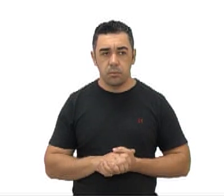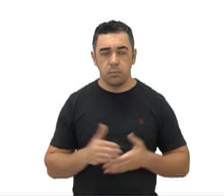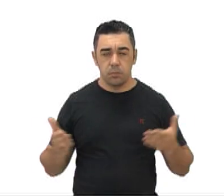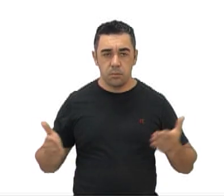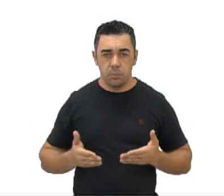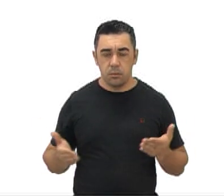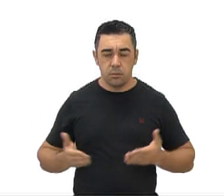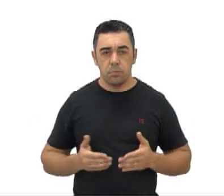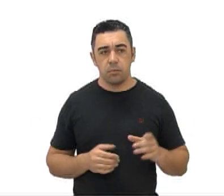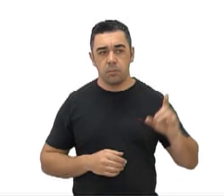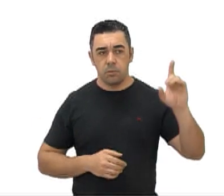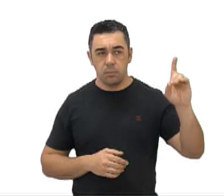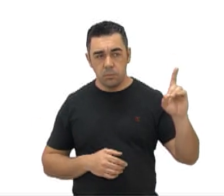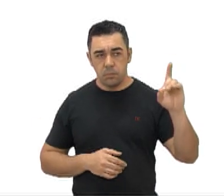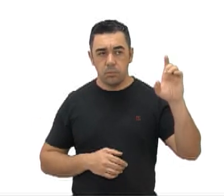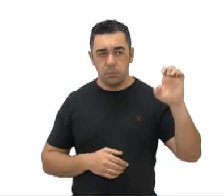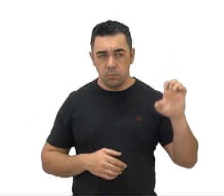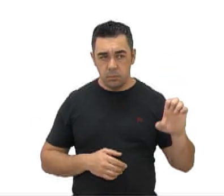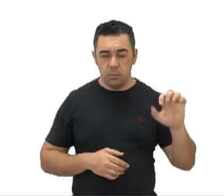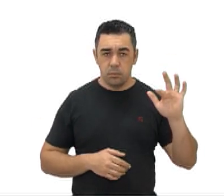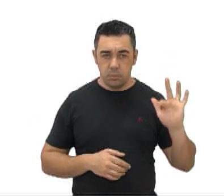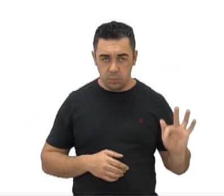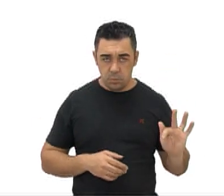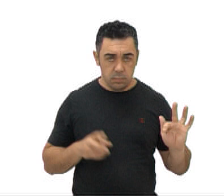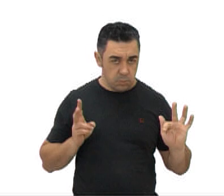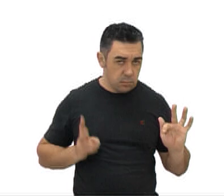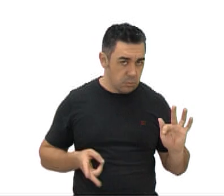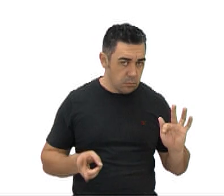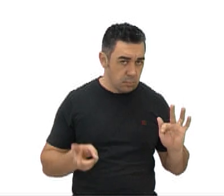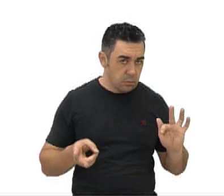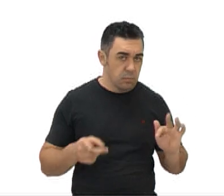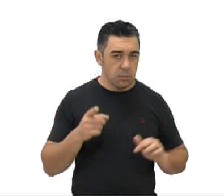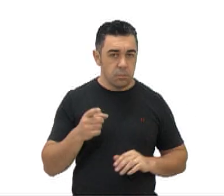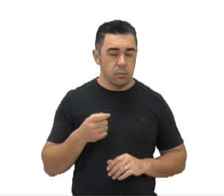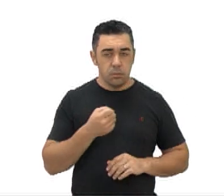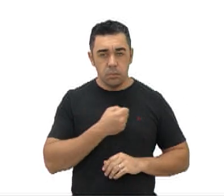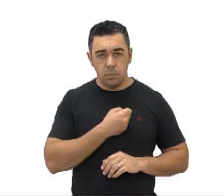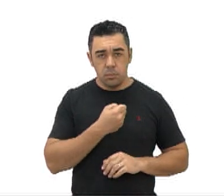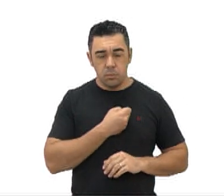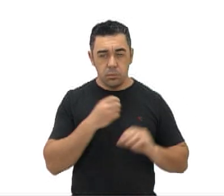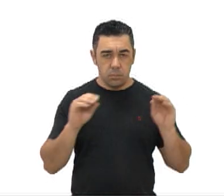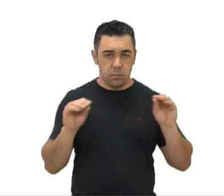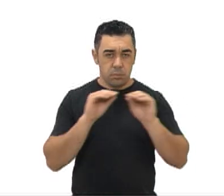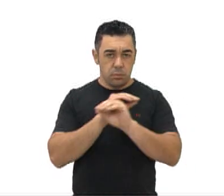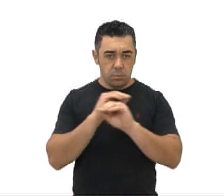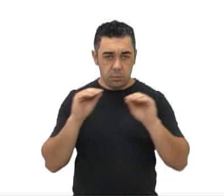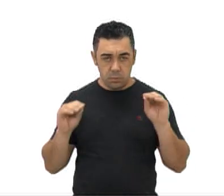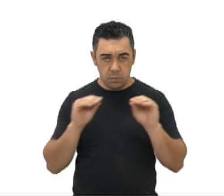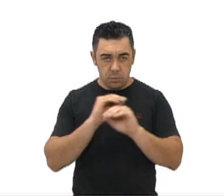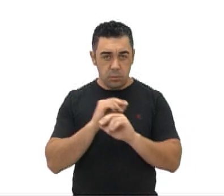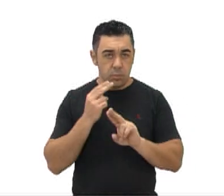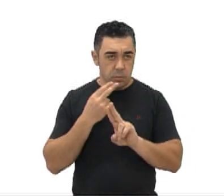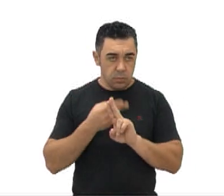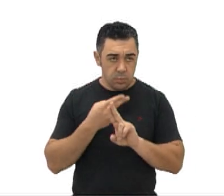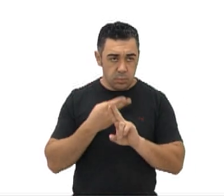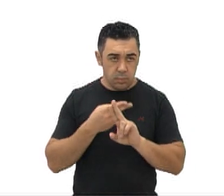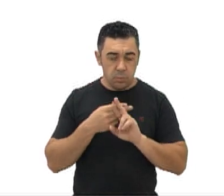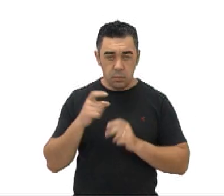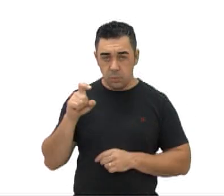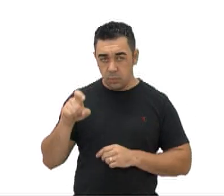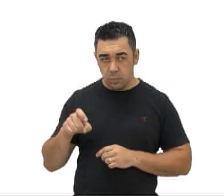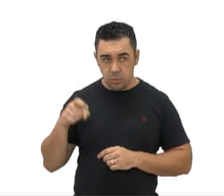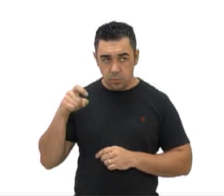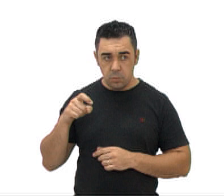Na continuação desse exercício, a mesma situação. Represente as expressões abaixo usando o